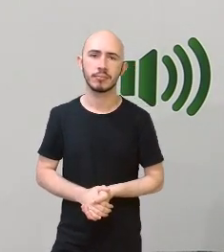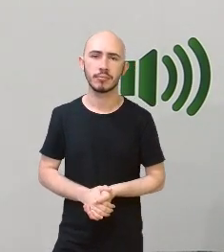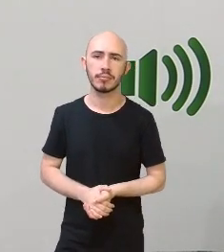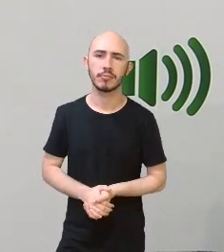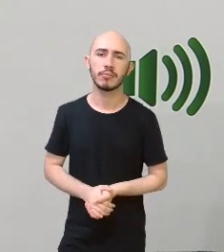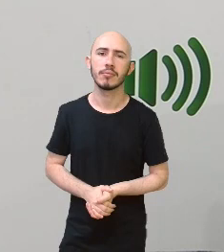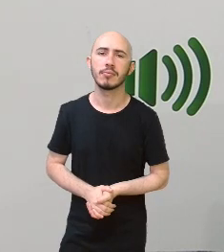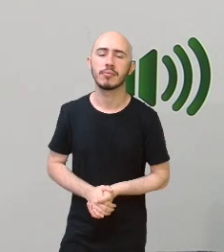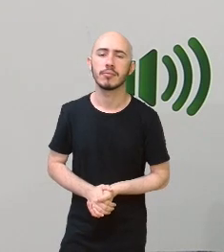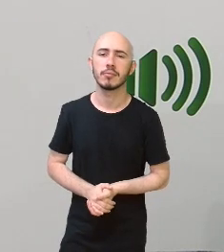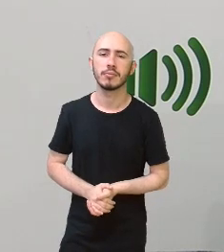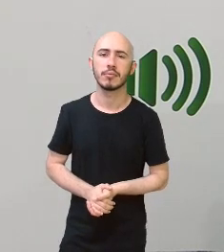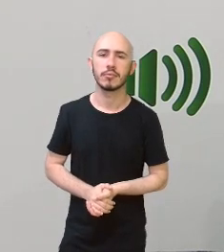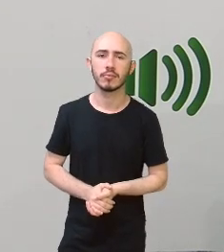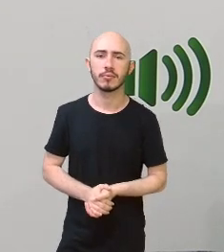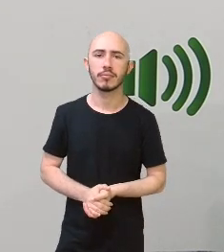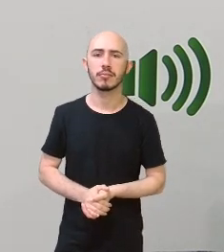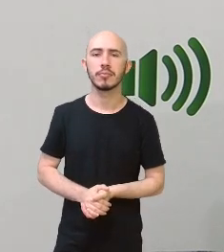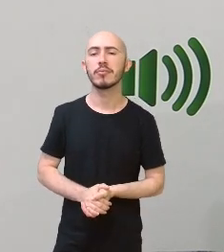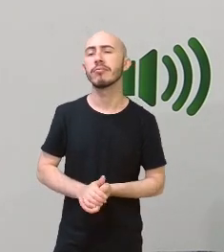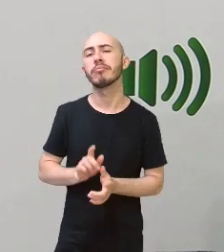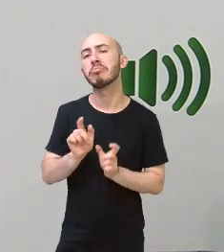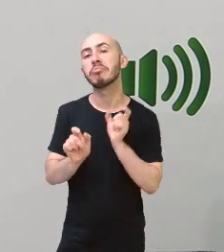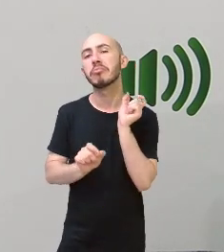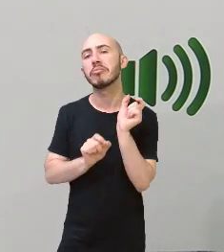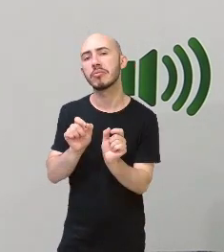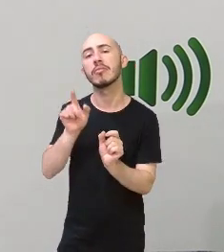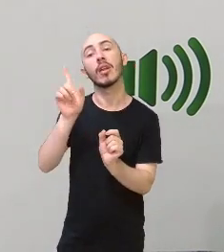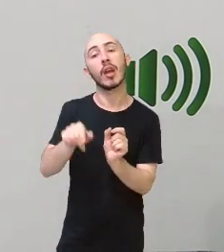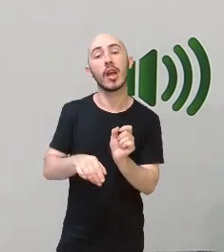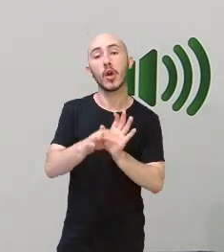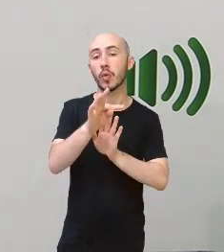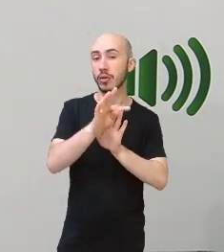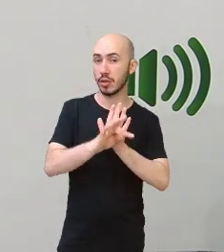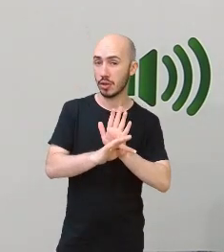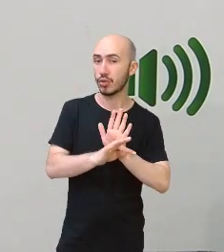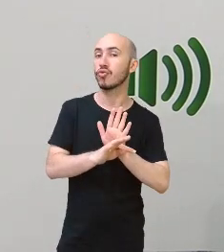Então, o que é o verbete? É um texto